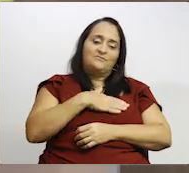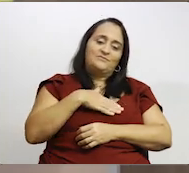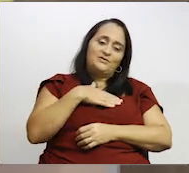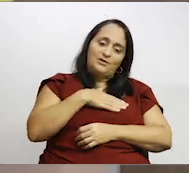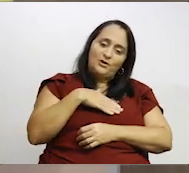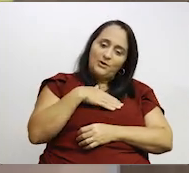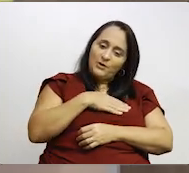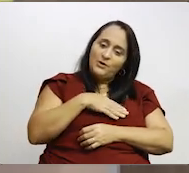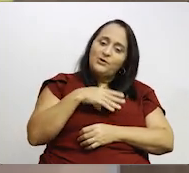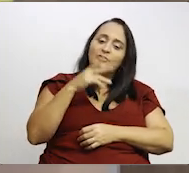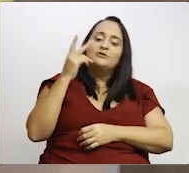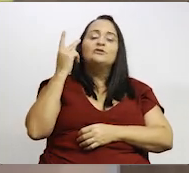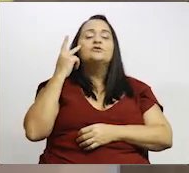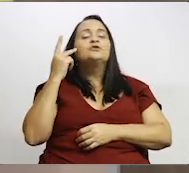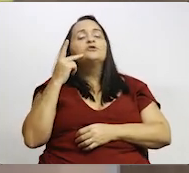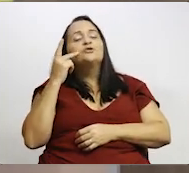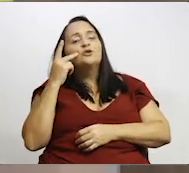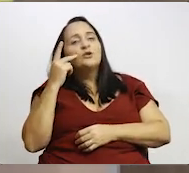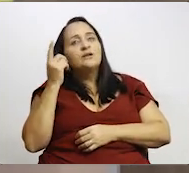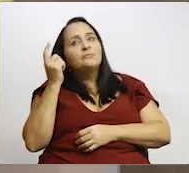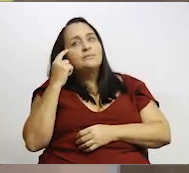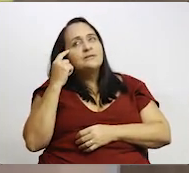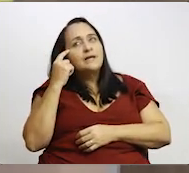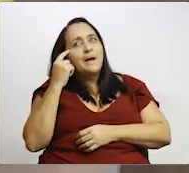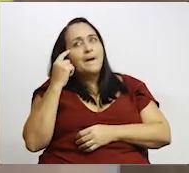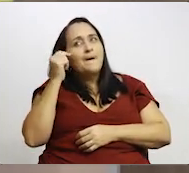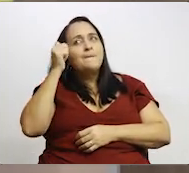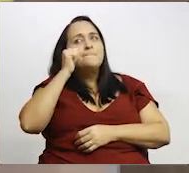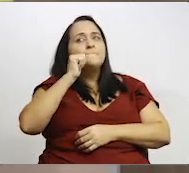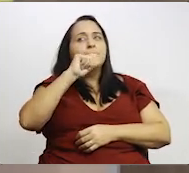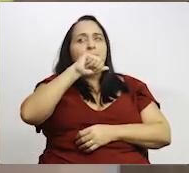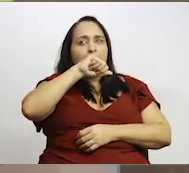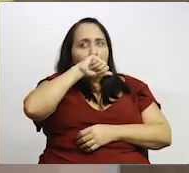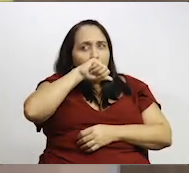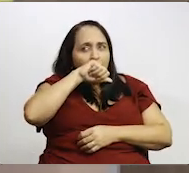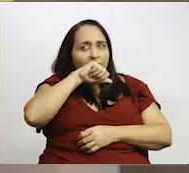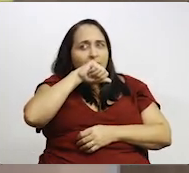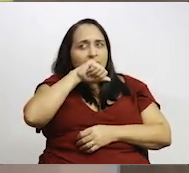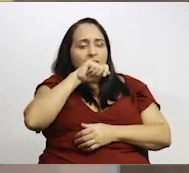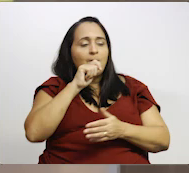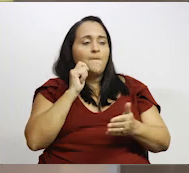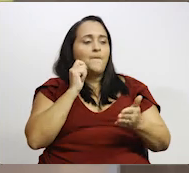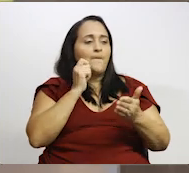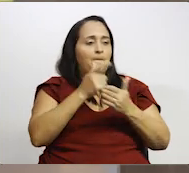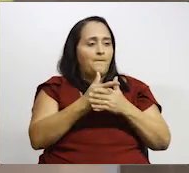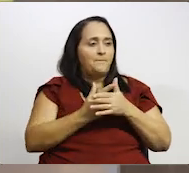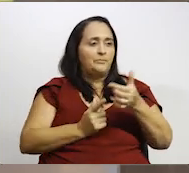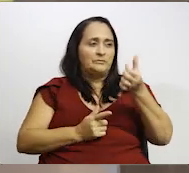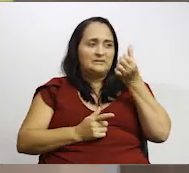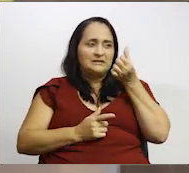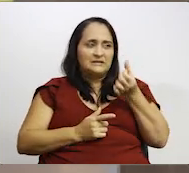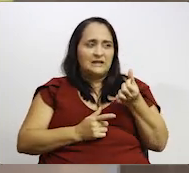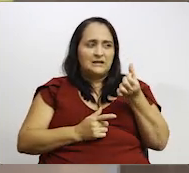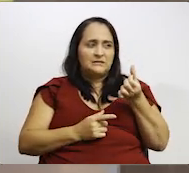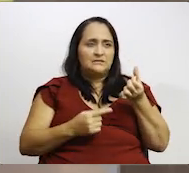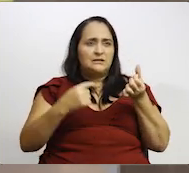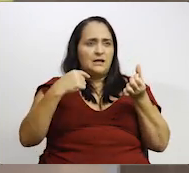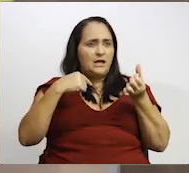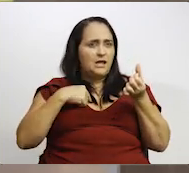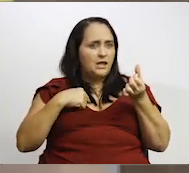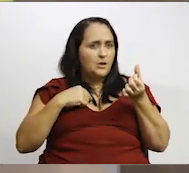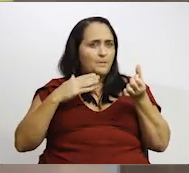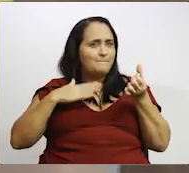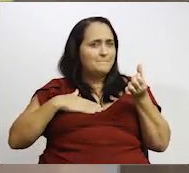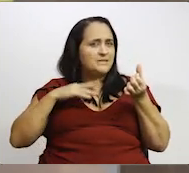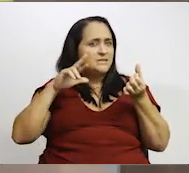cabeça, eu sei que você gosta de chocolate. Então, você vai pensar rapidinho, olha, se mãinha comprou 6 chocolates e é para mim, para